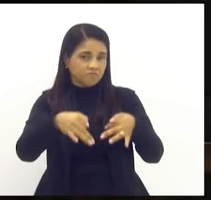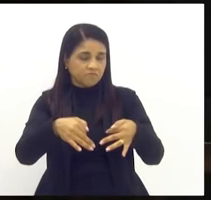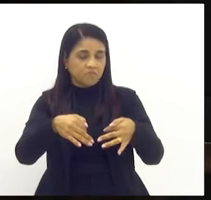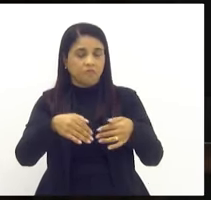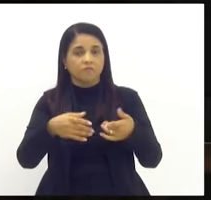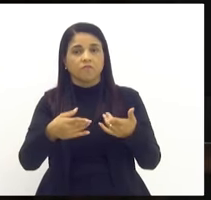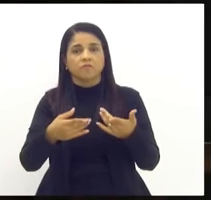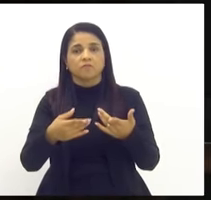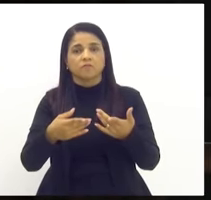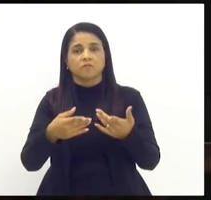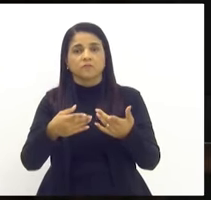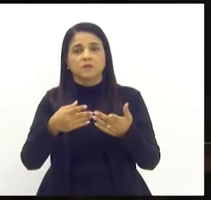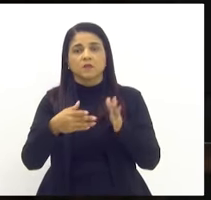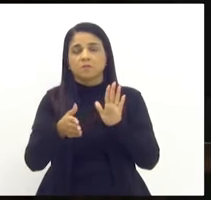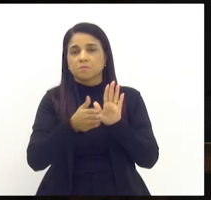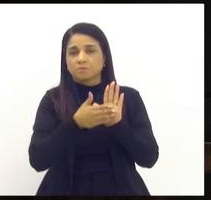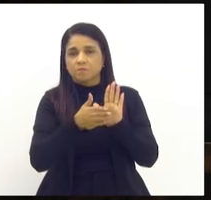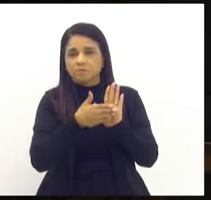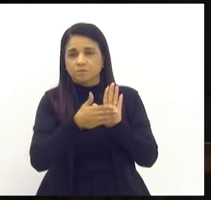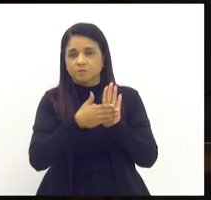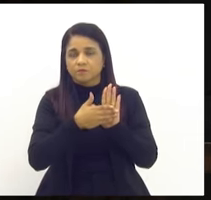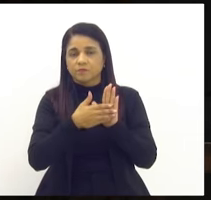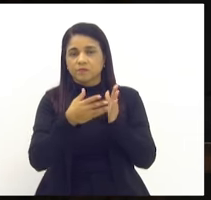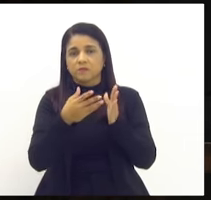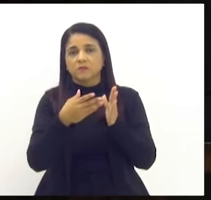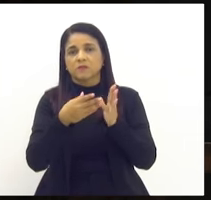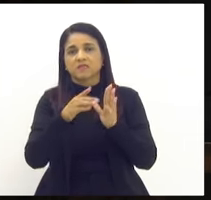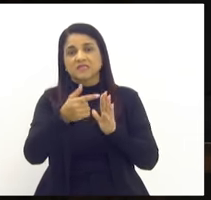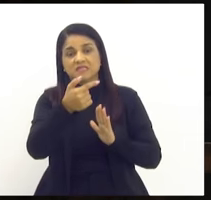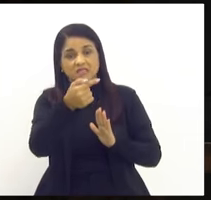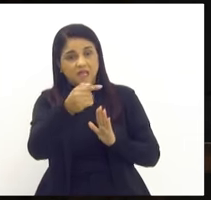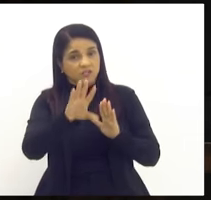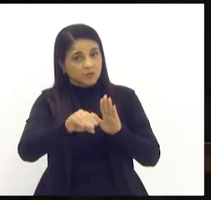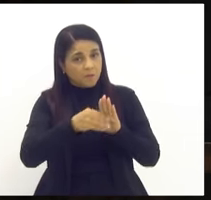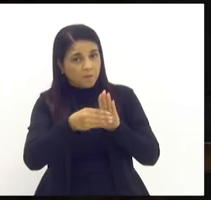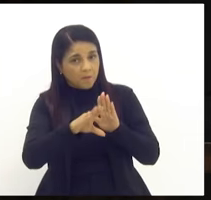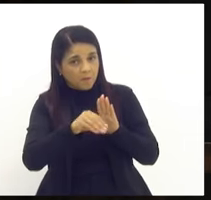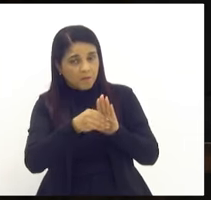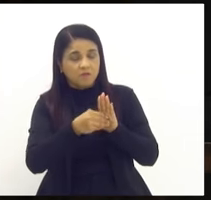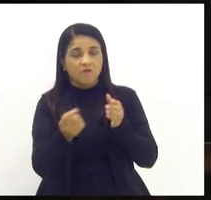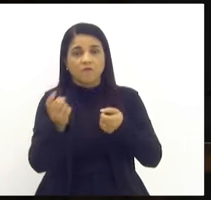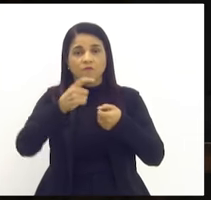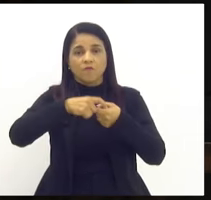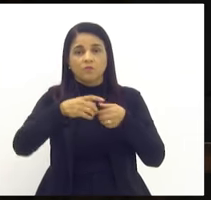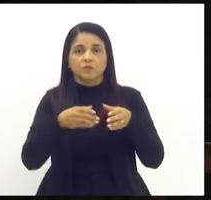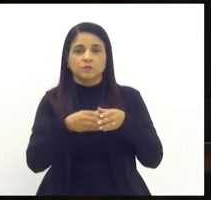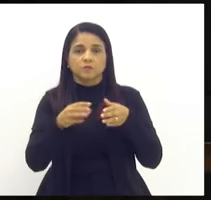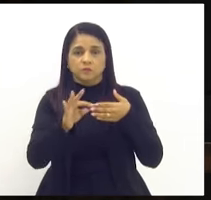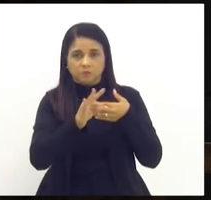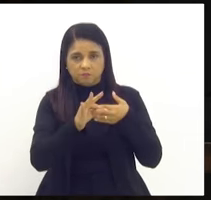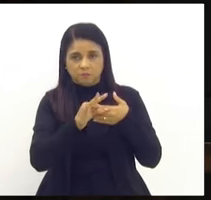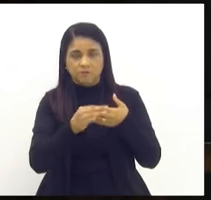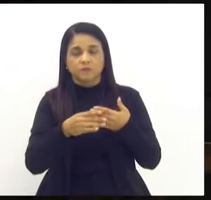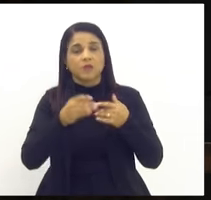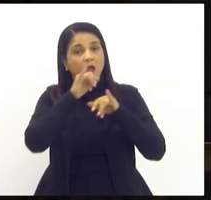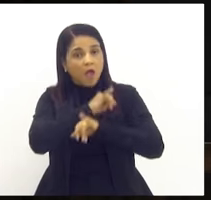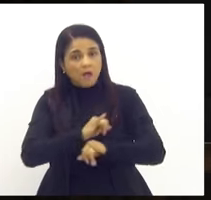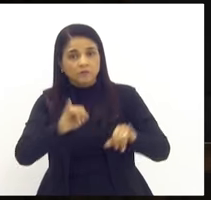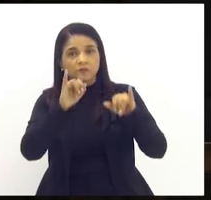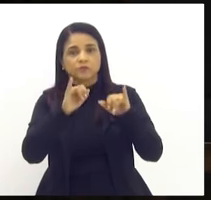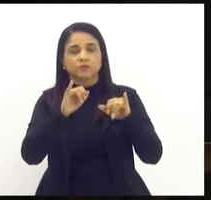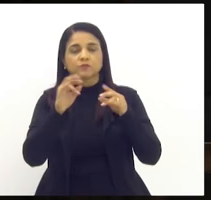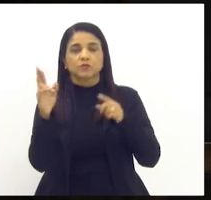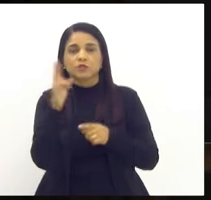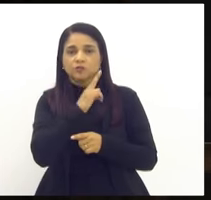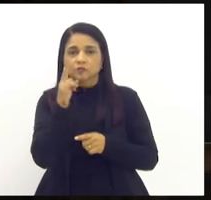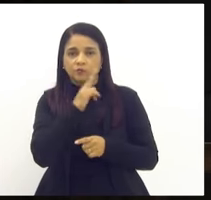discussão A presente proposta recebeu sete emendas e retorna às comissões técnicas anuncio em